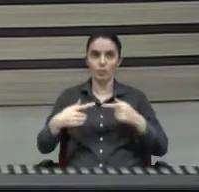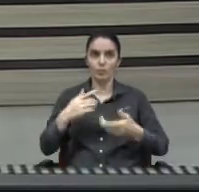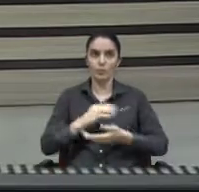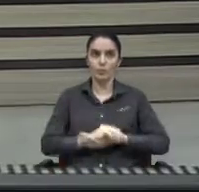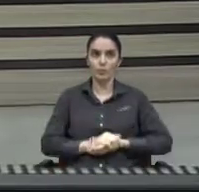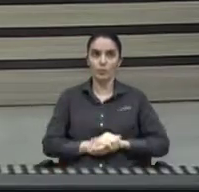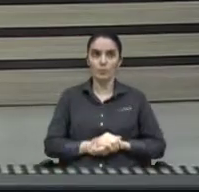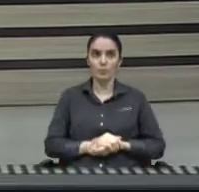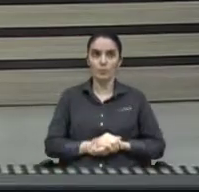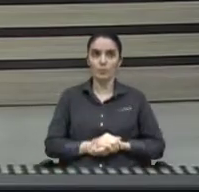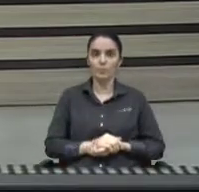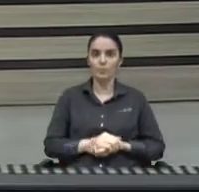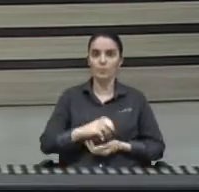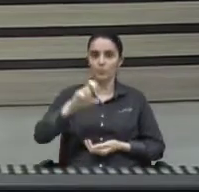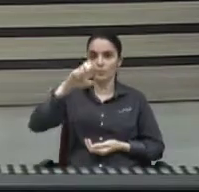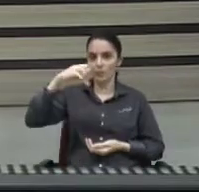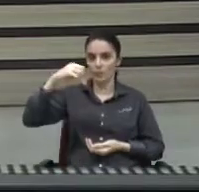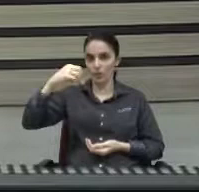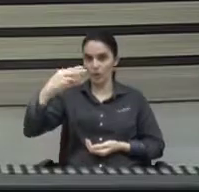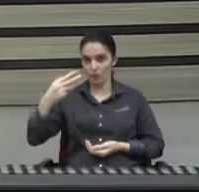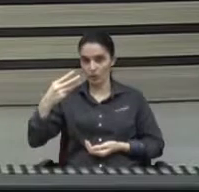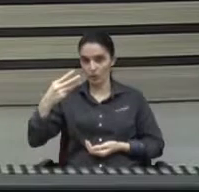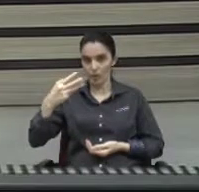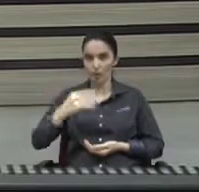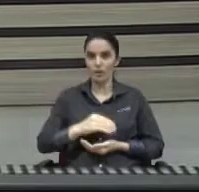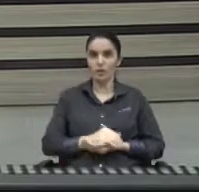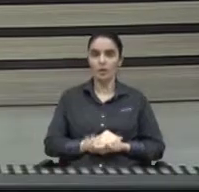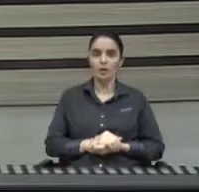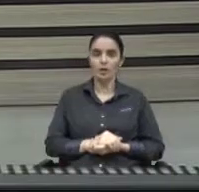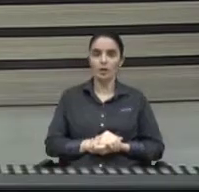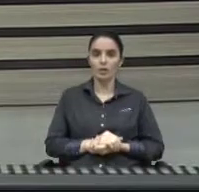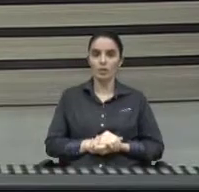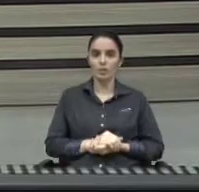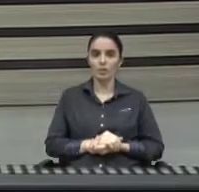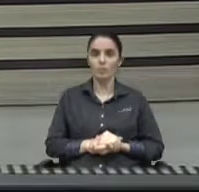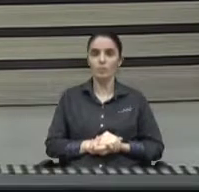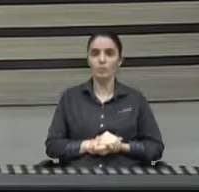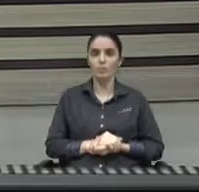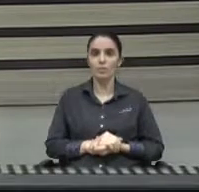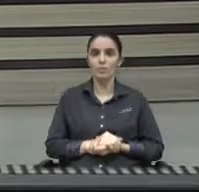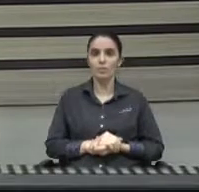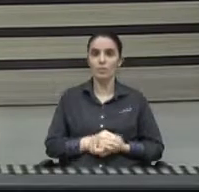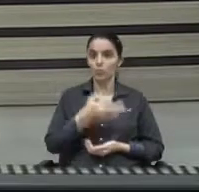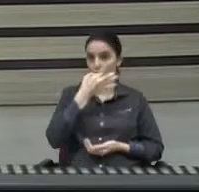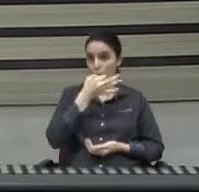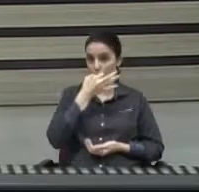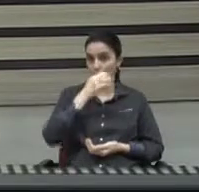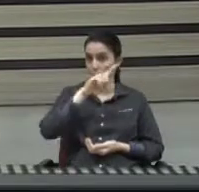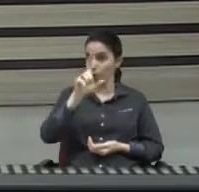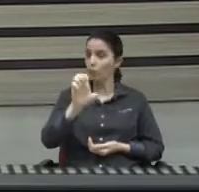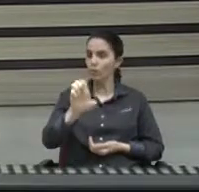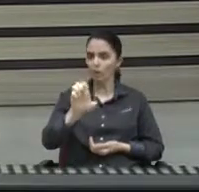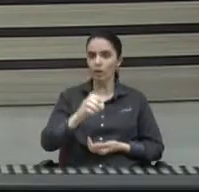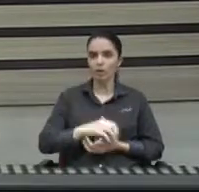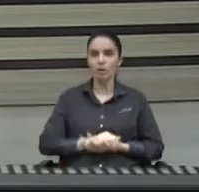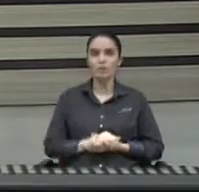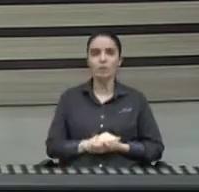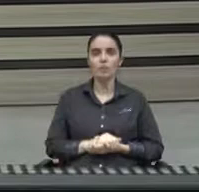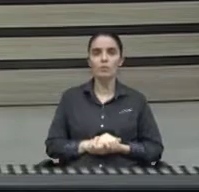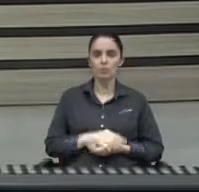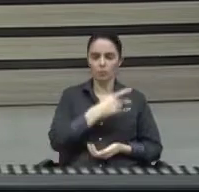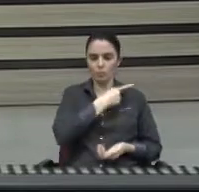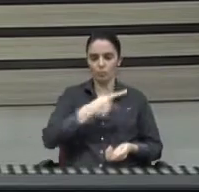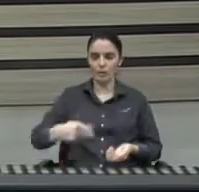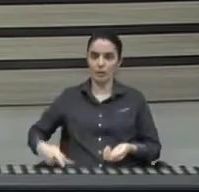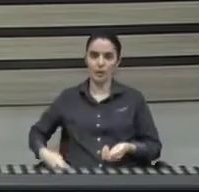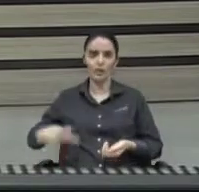593 alguém deseja discutir eu quero discutir a notícia o vereador josé roberto bernardi presidente e